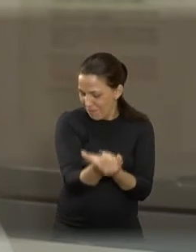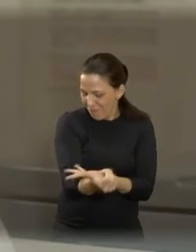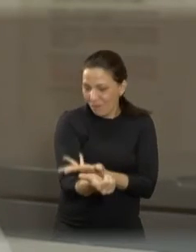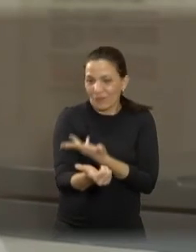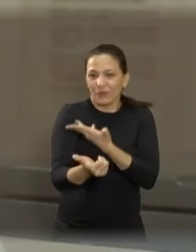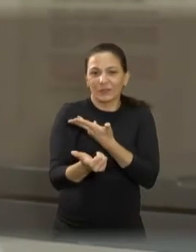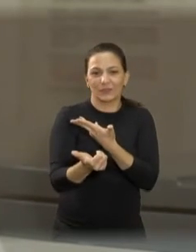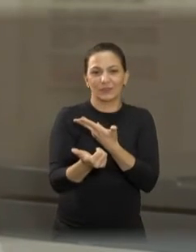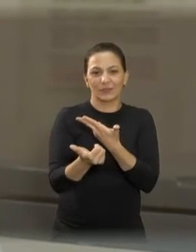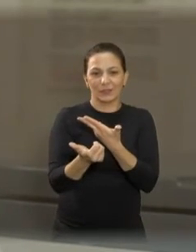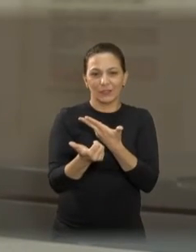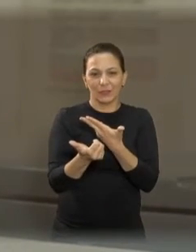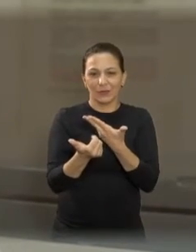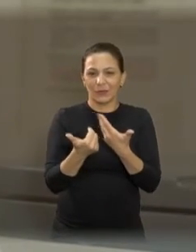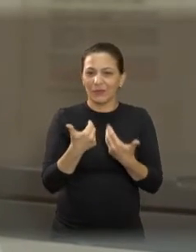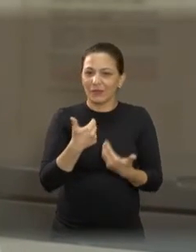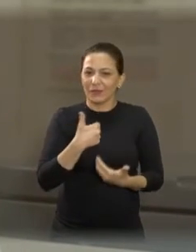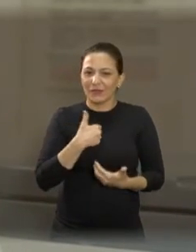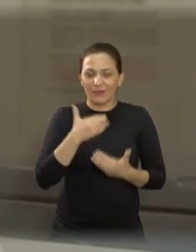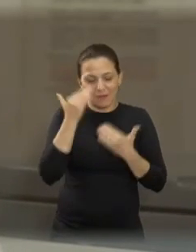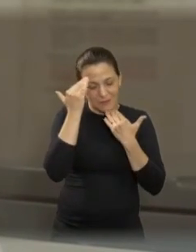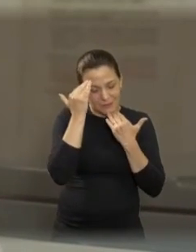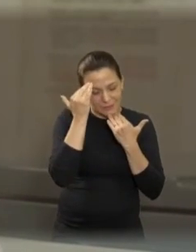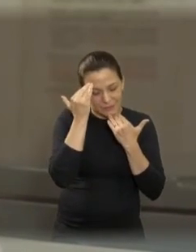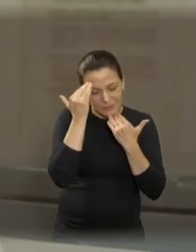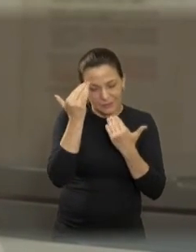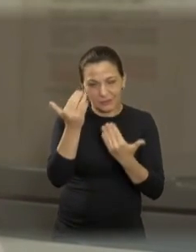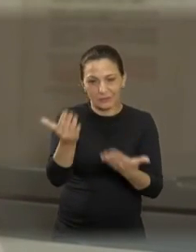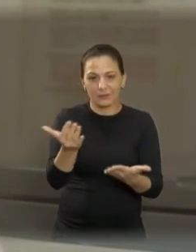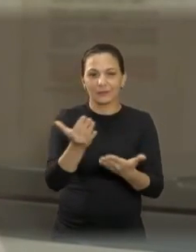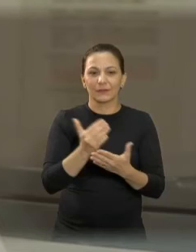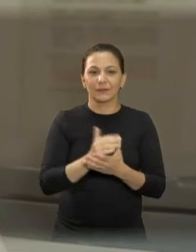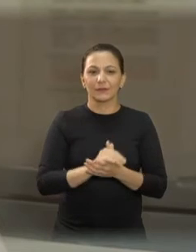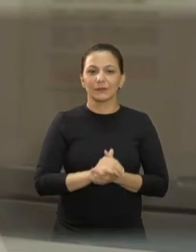Muito, muito emocionado e muito agradecido.